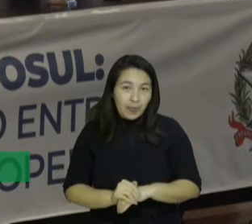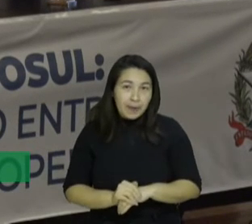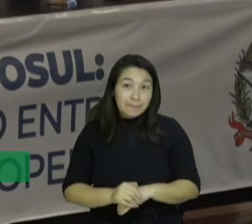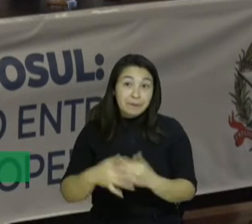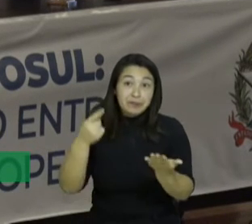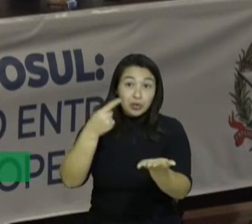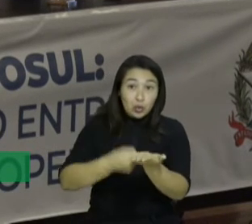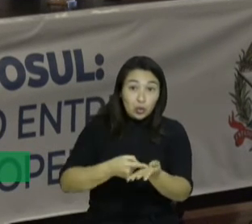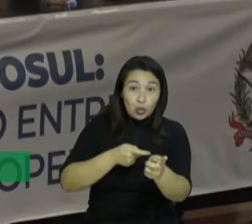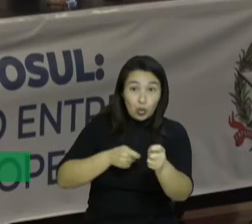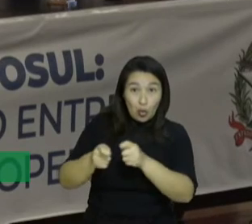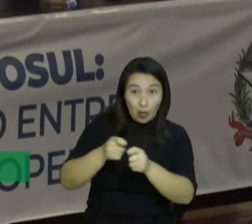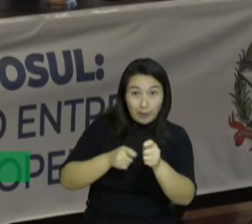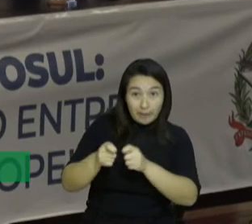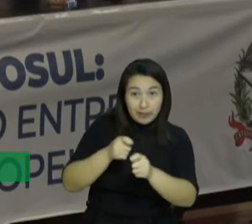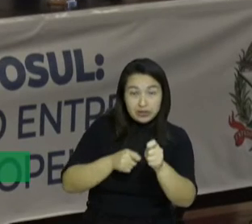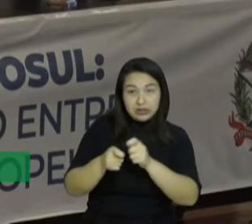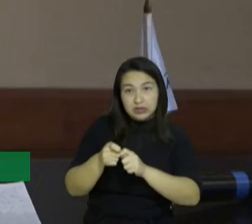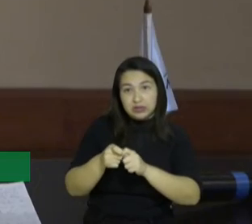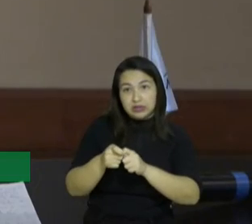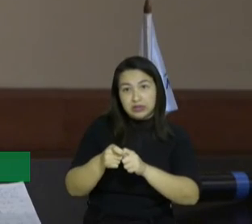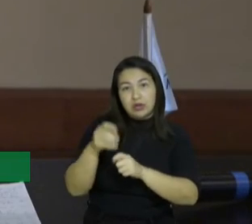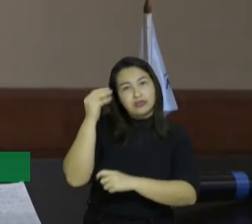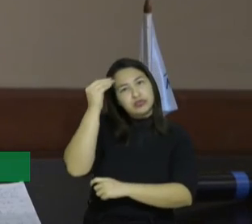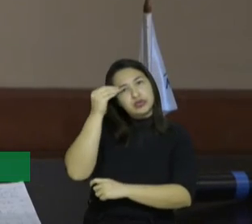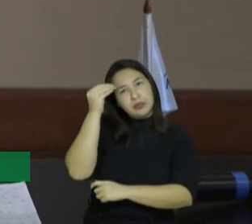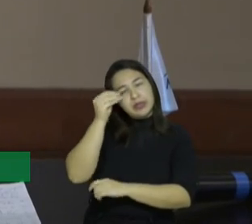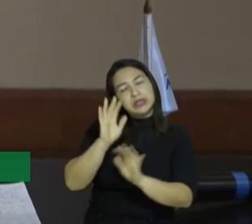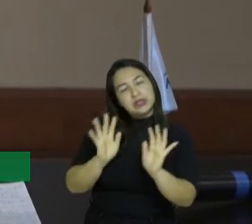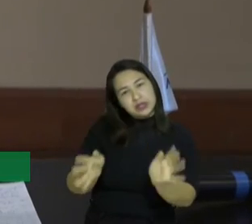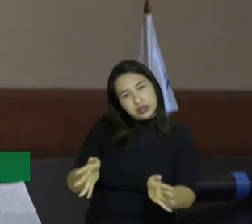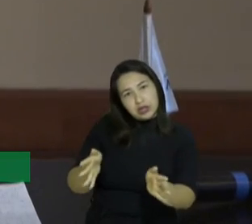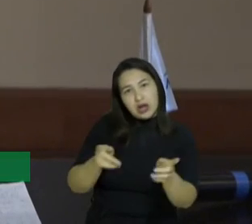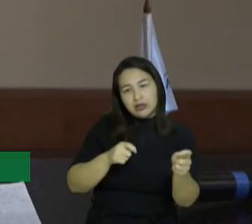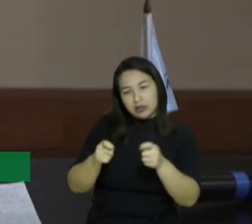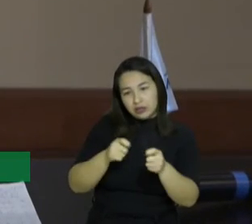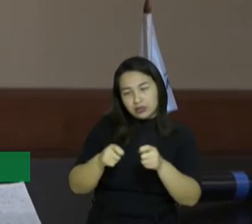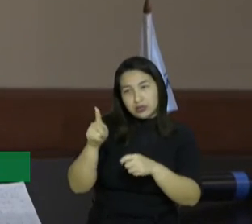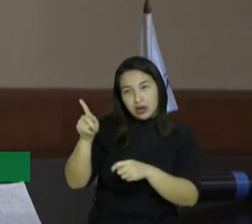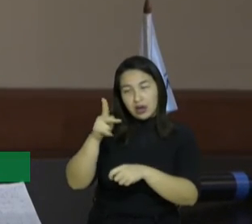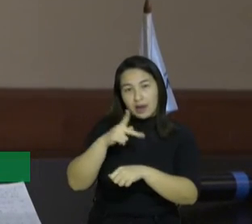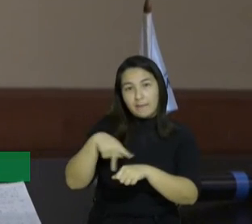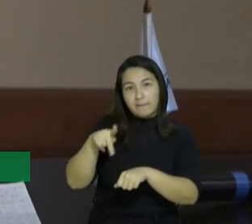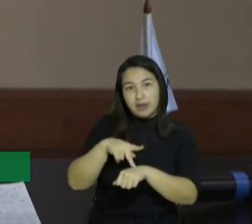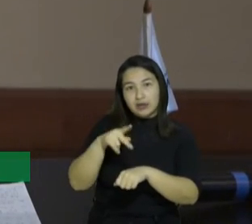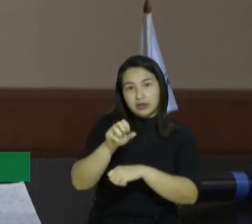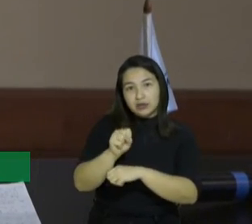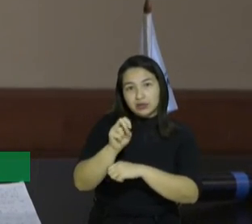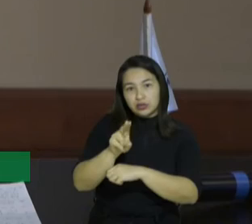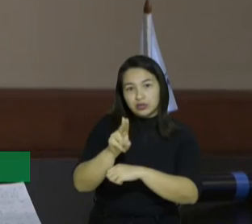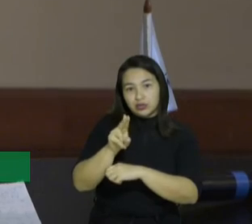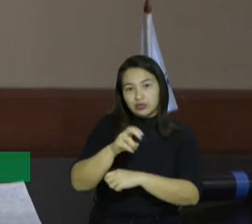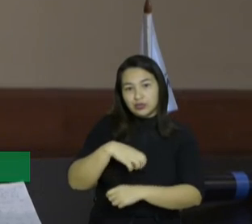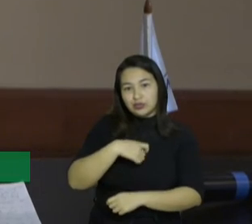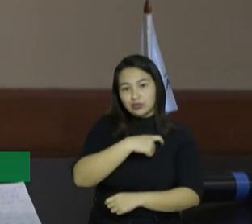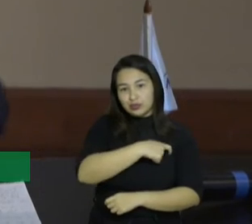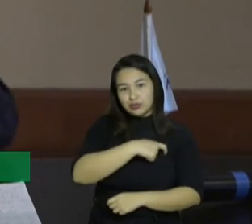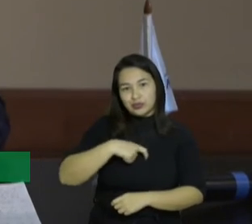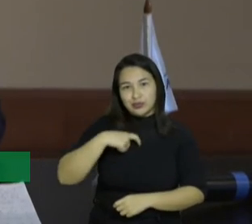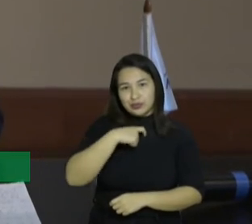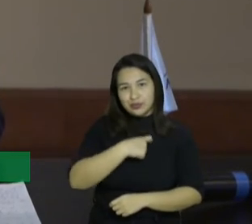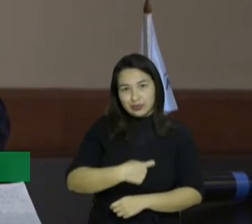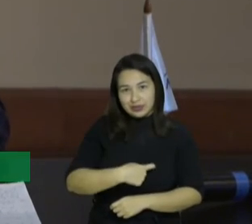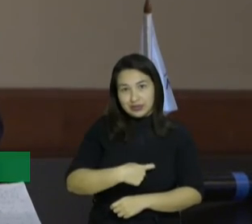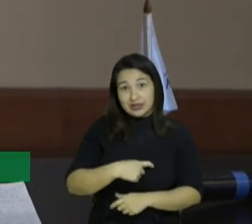acordo comercial e eu eu tive a experiência de negociar em nome do Brasil durante 4 anos lá na Suíça eh junto à Organização Mundial do Comércio tem